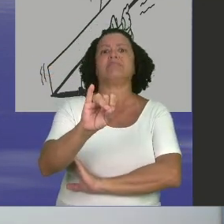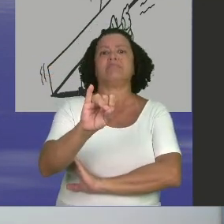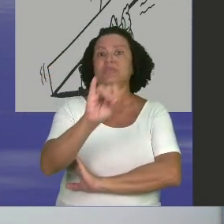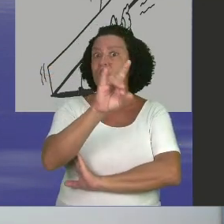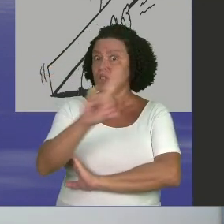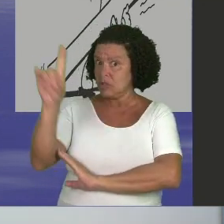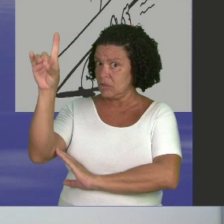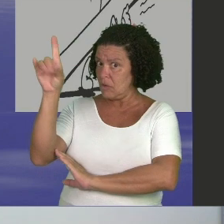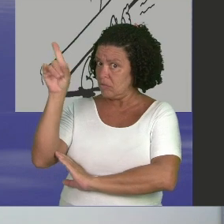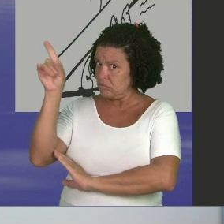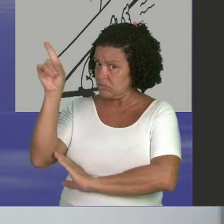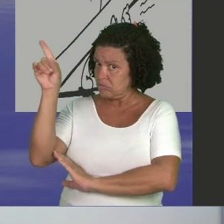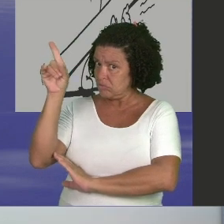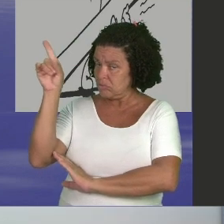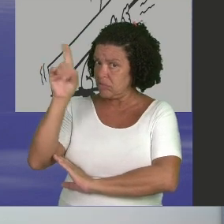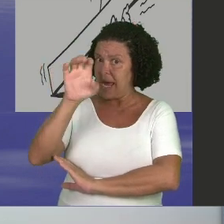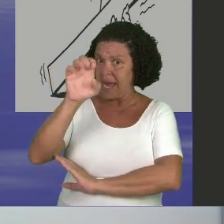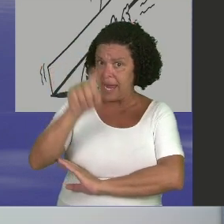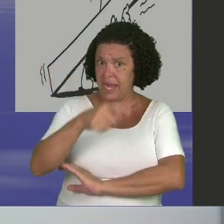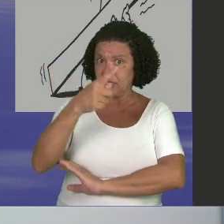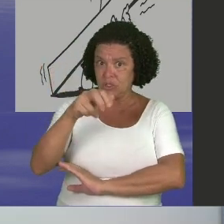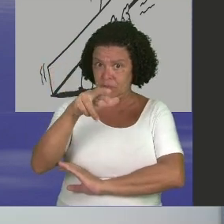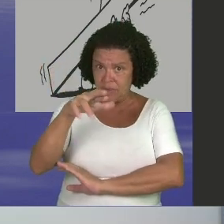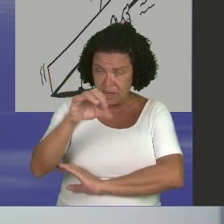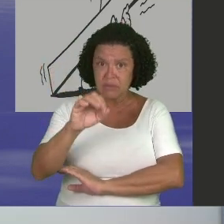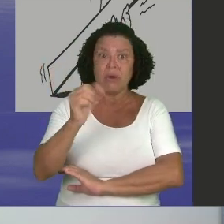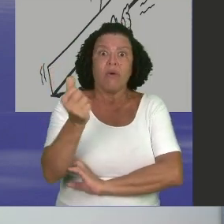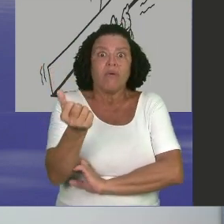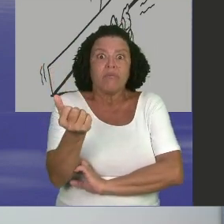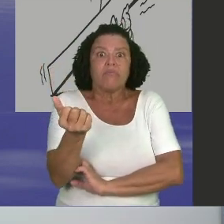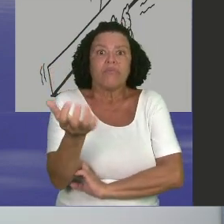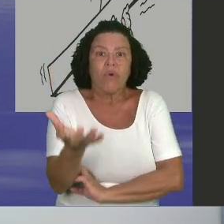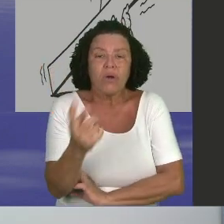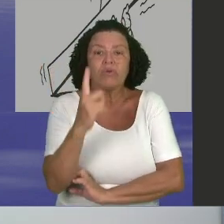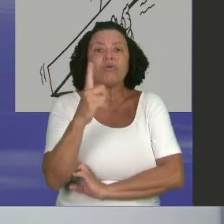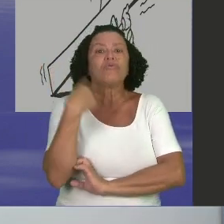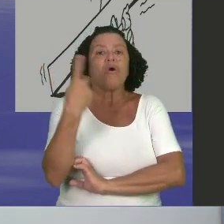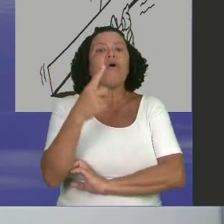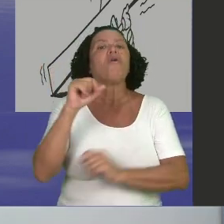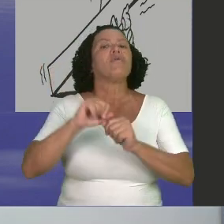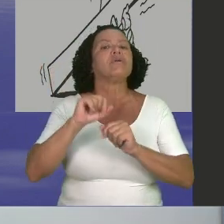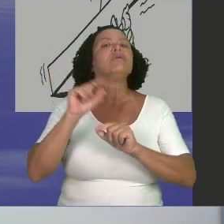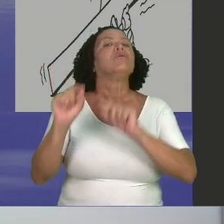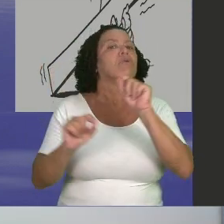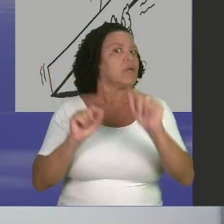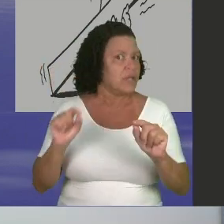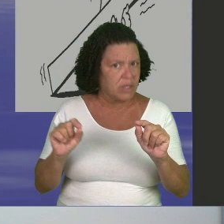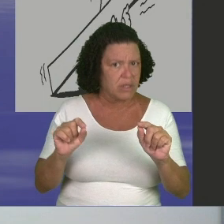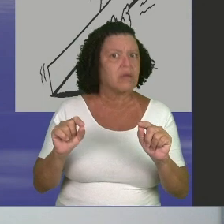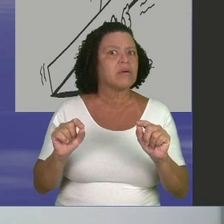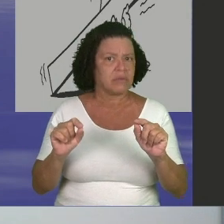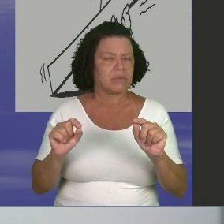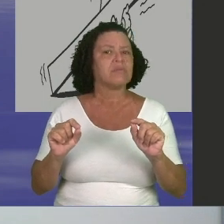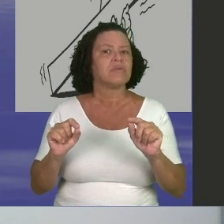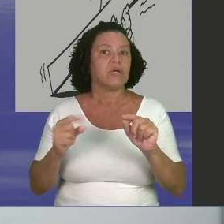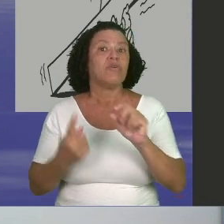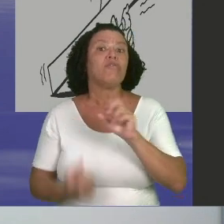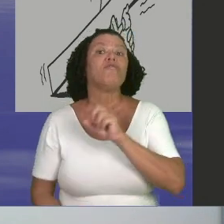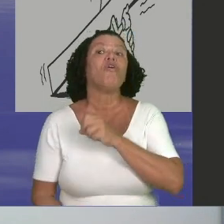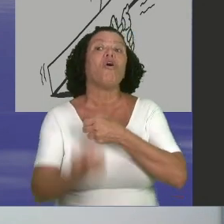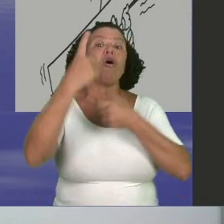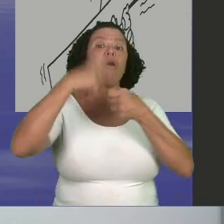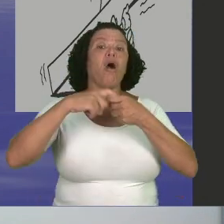Deus. A expiação é quando nós vamos fazer o quê? Nos